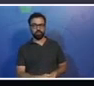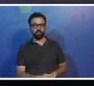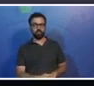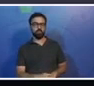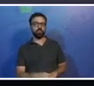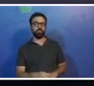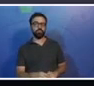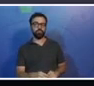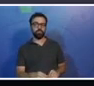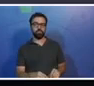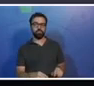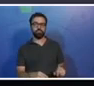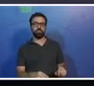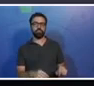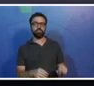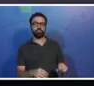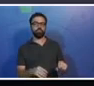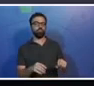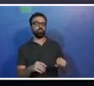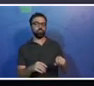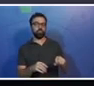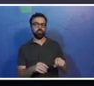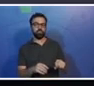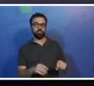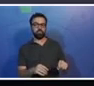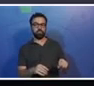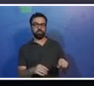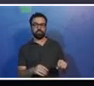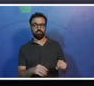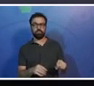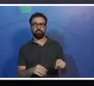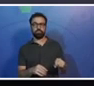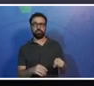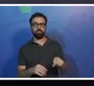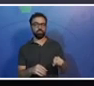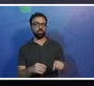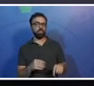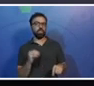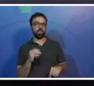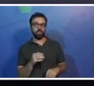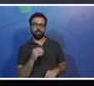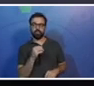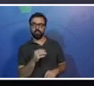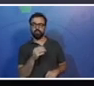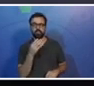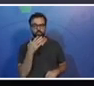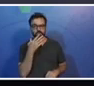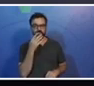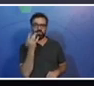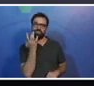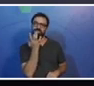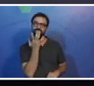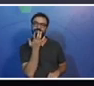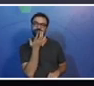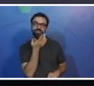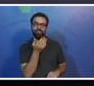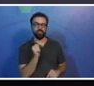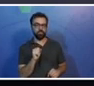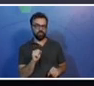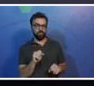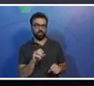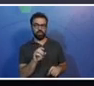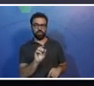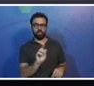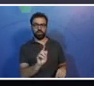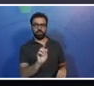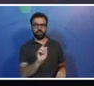Dos adjetivos que terminam em oso, sempre com S. Exemplo, gosto, gostoso. Gostoso vem do